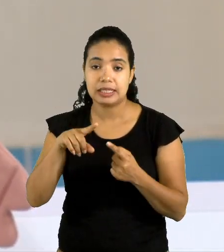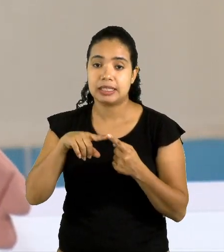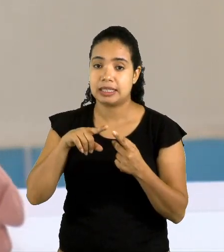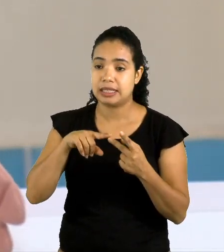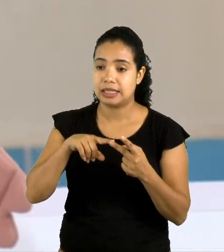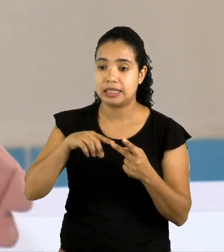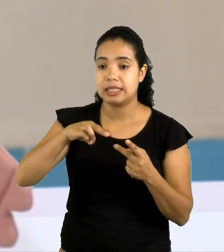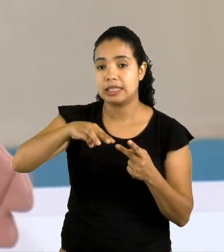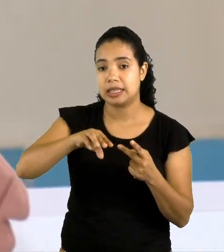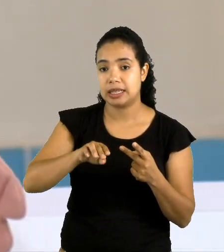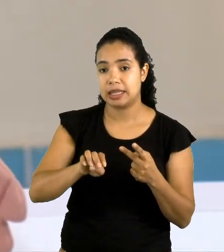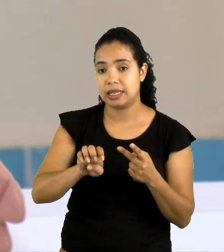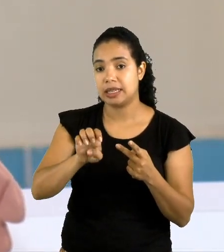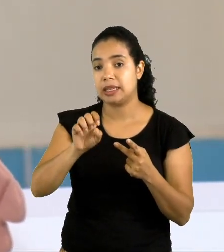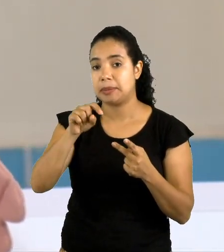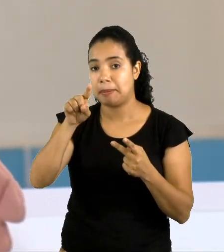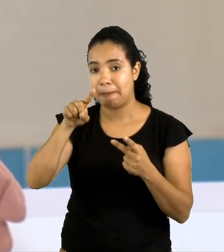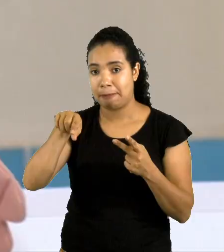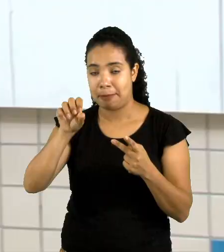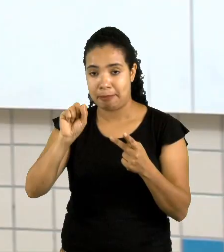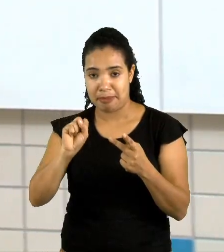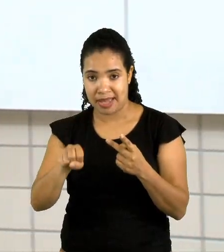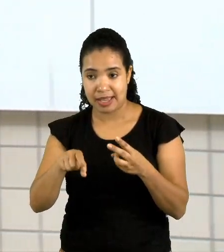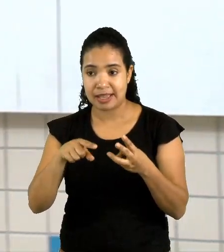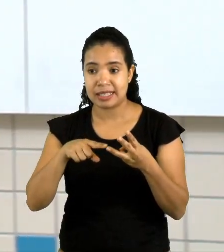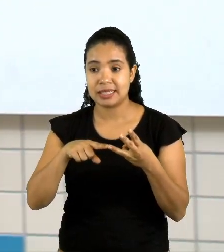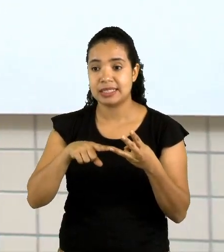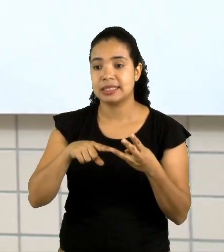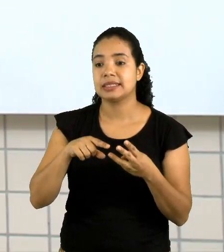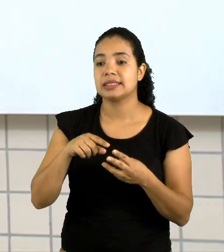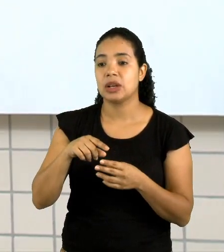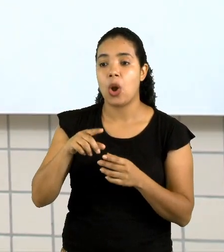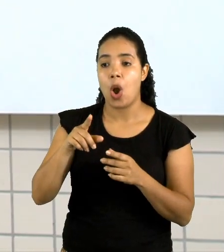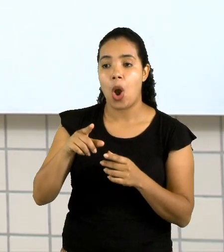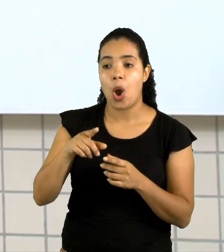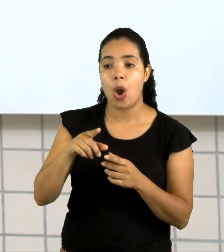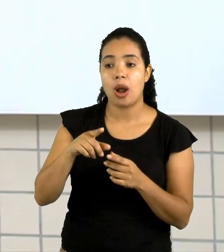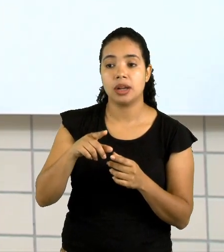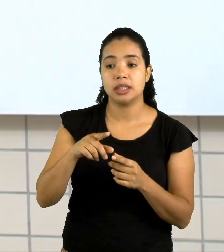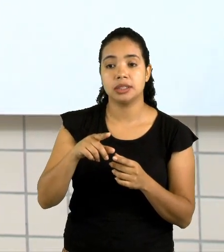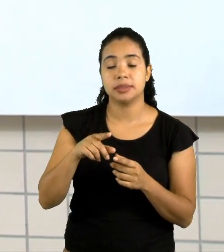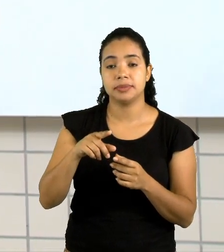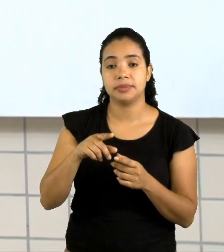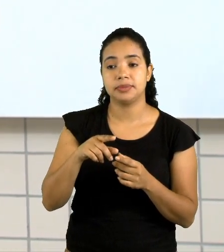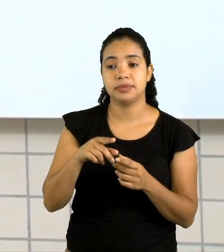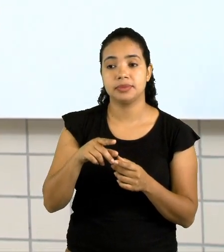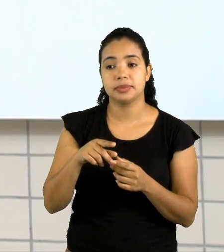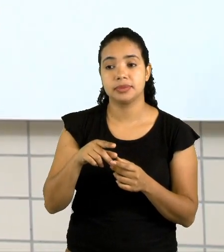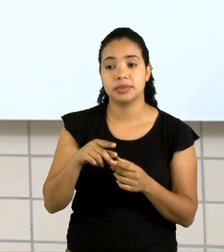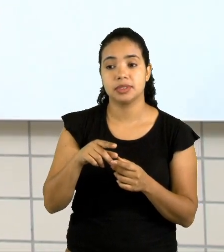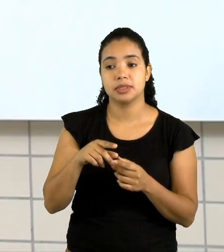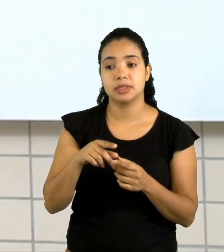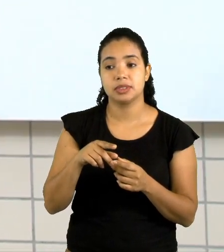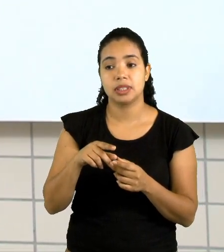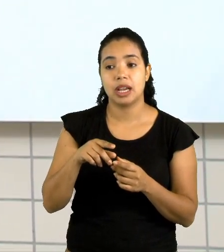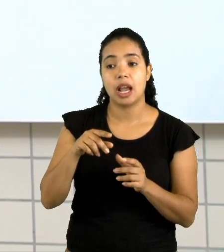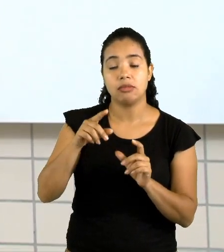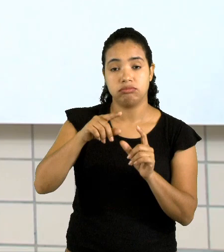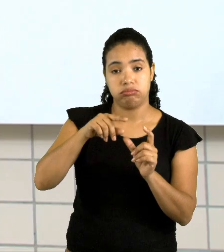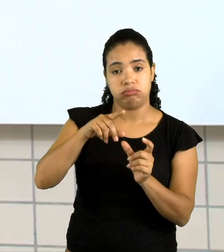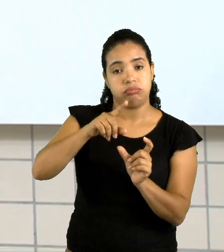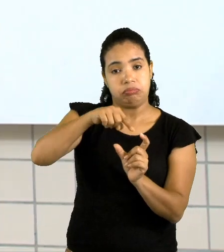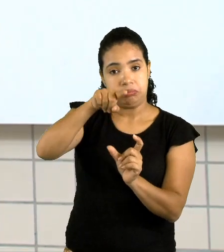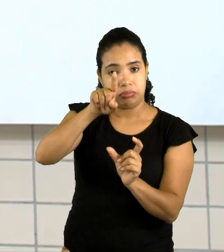o mês e o vô. Então, galerinha, vou escrever essas três palavras que a Fava falou.